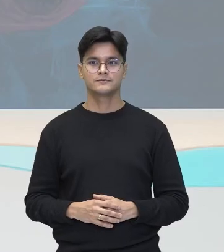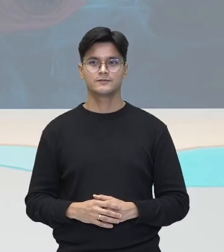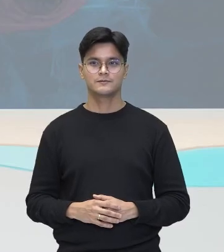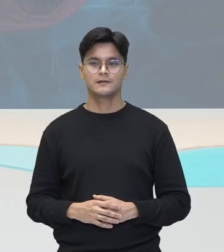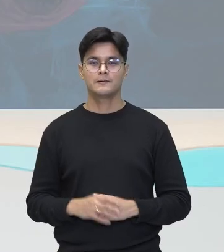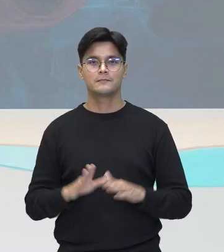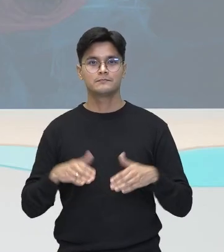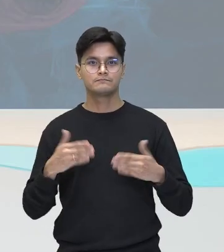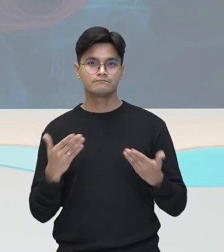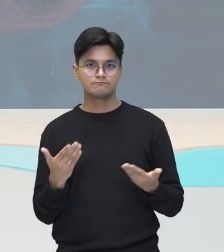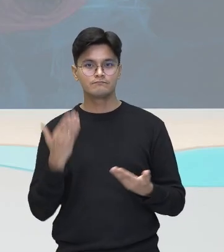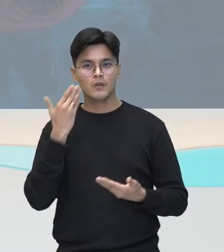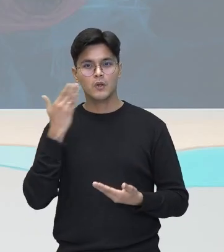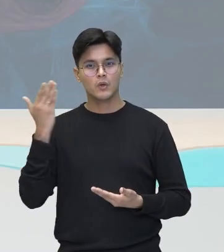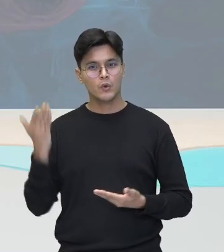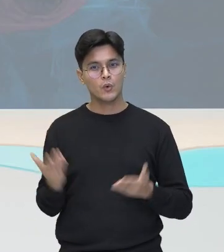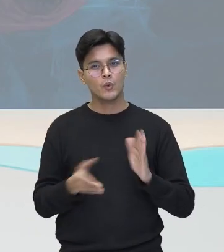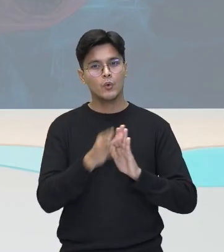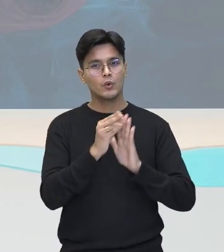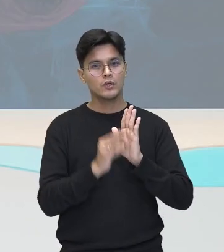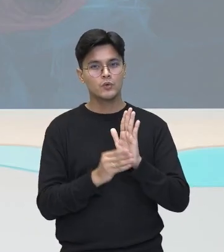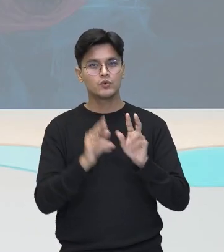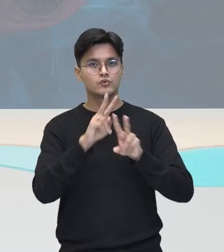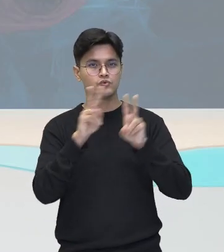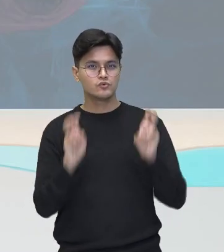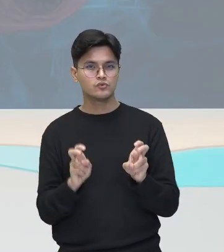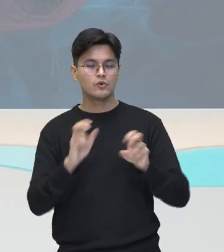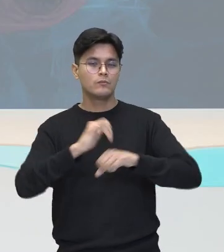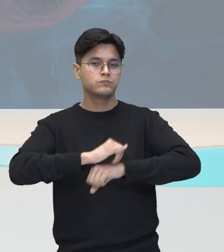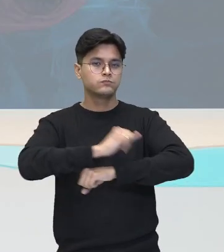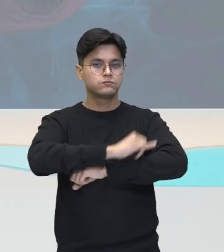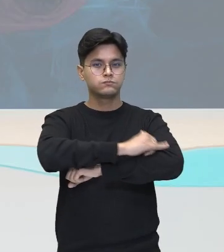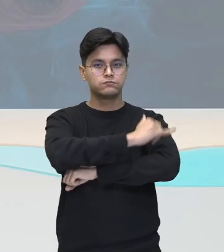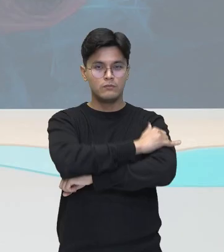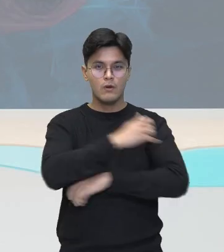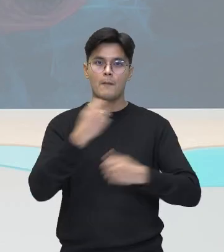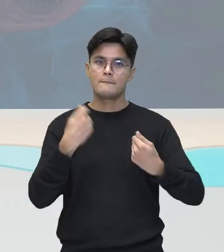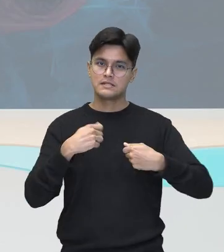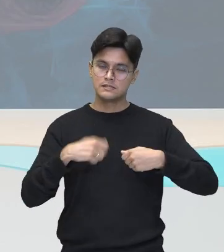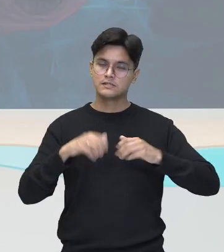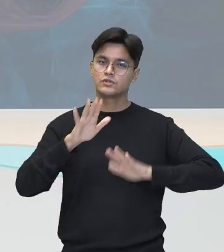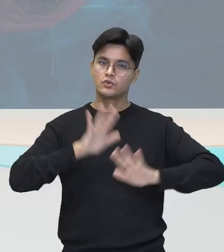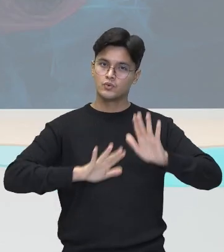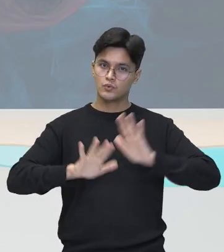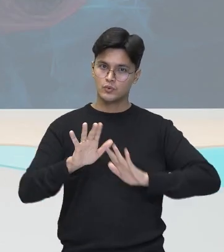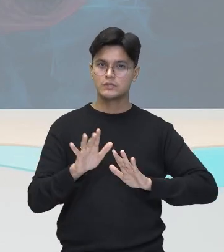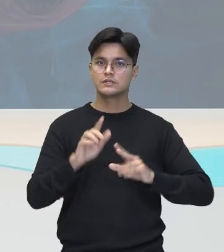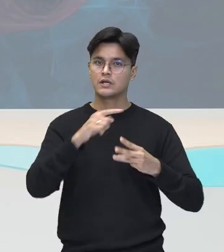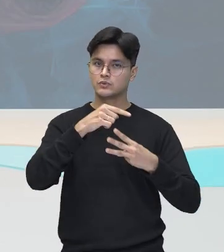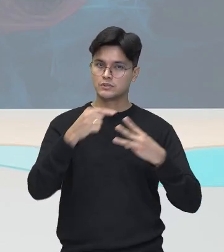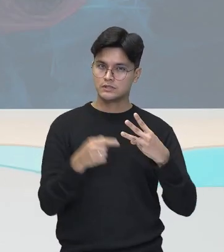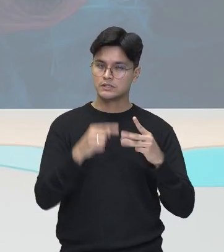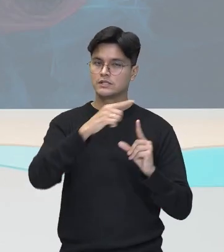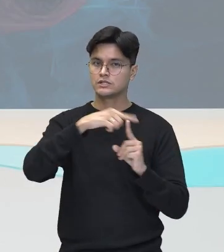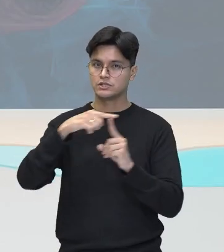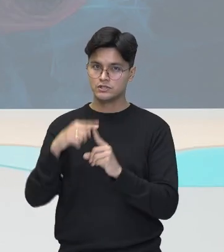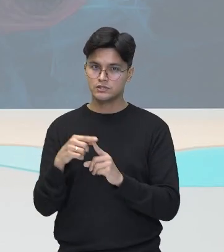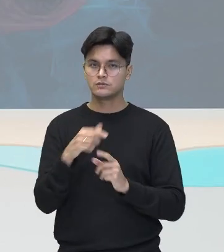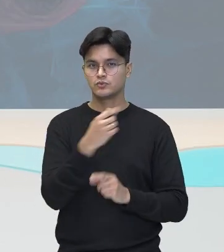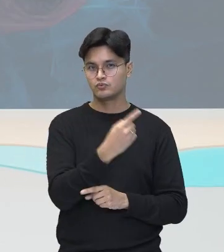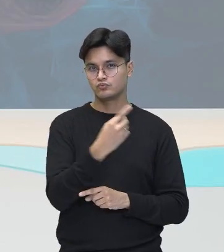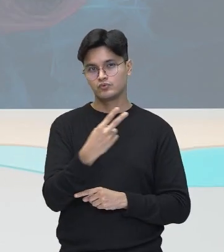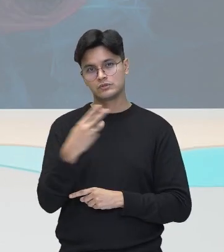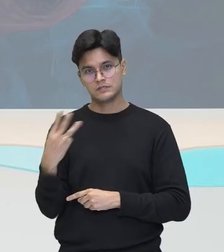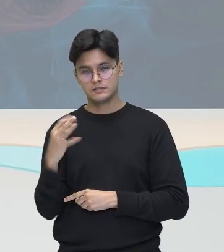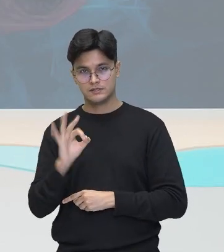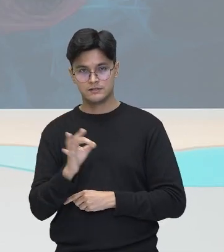tá aí o conteúdo sobre obesidade, né? E que nós temos que tomar muito cuidado com esses graus aí, né? Tanto grau 1 como 2 ou 3,